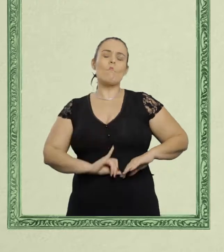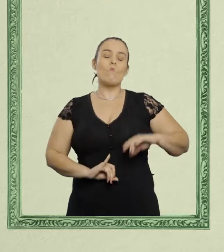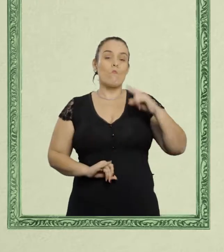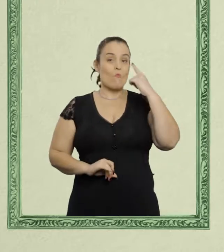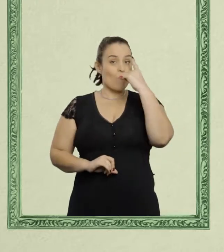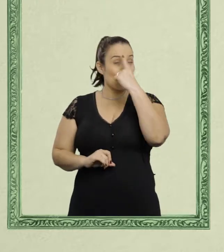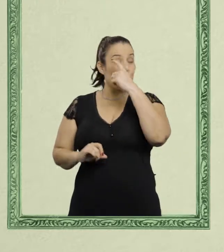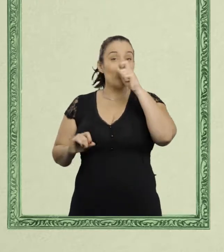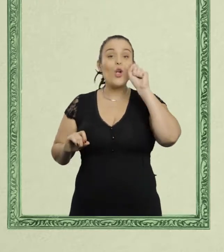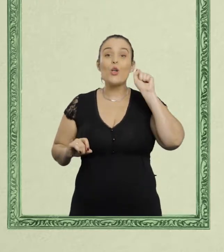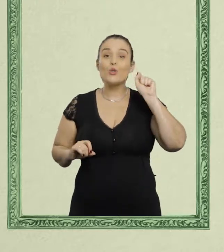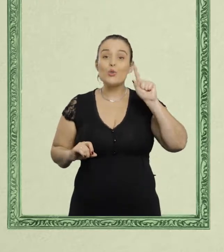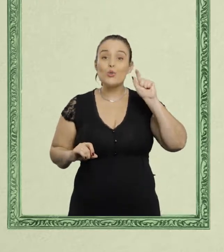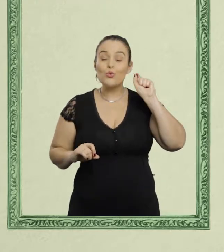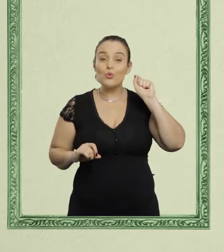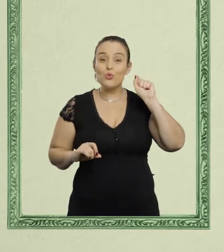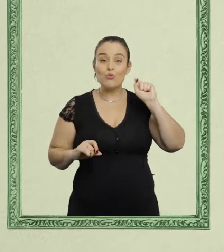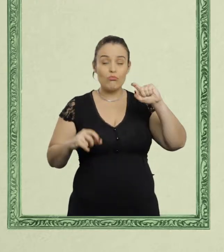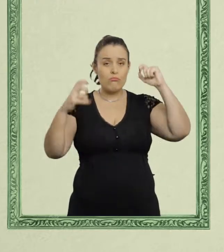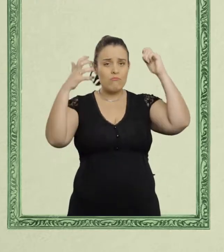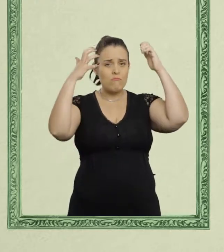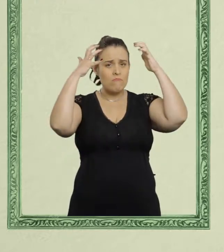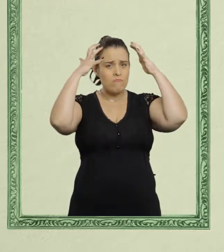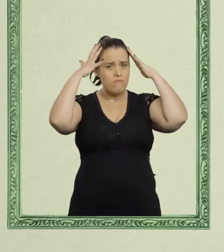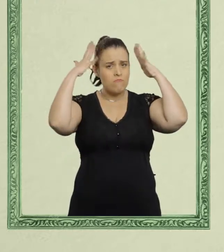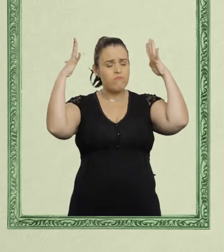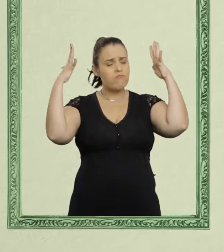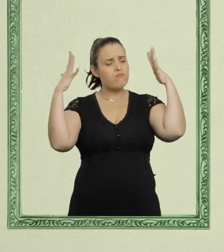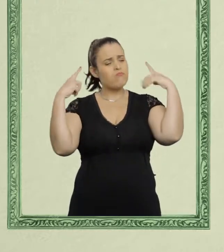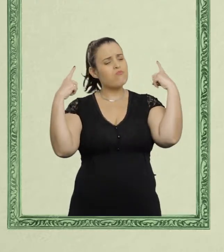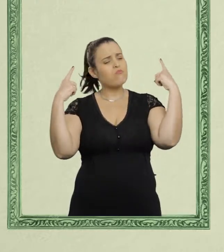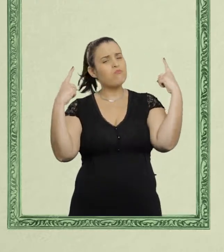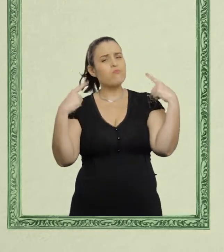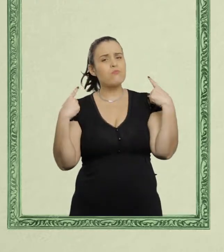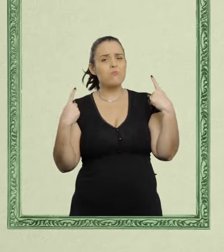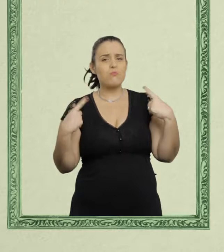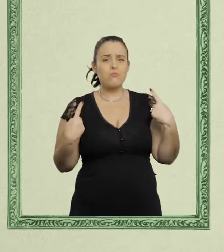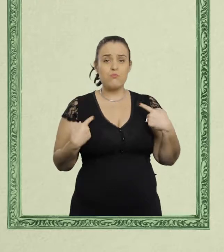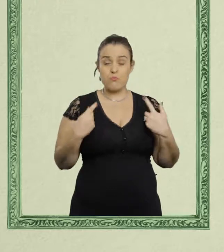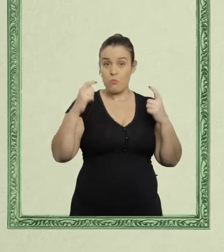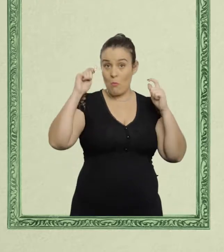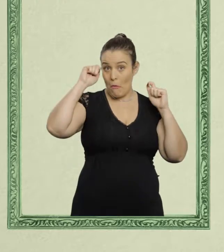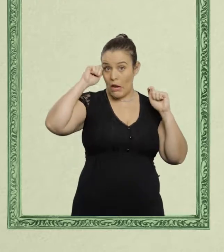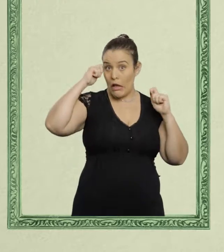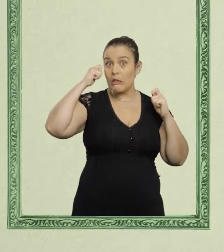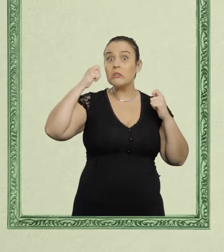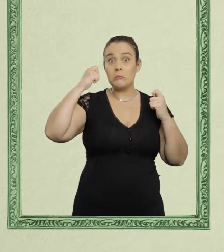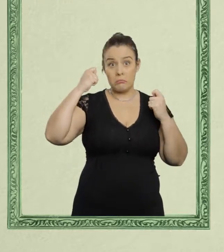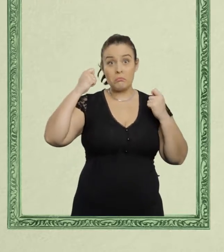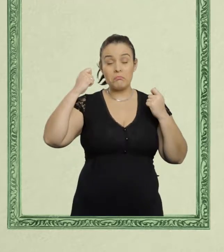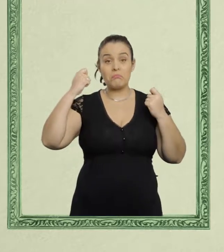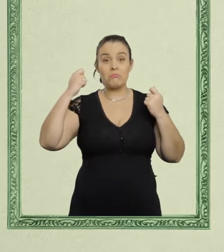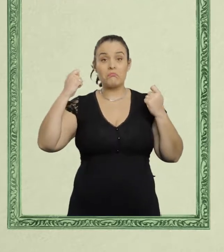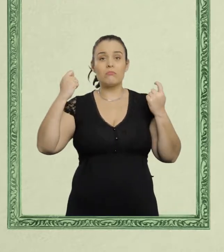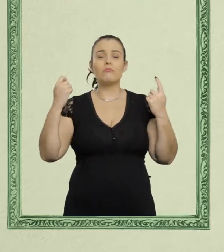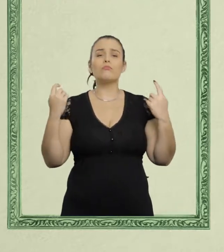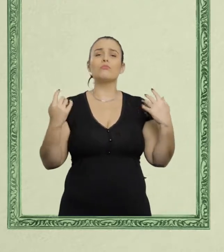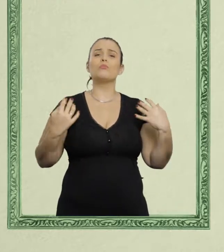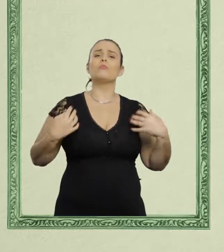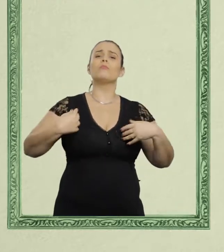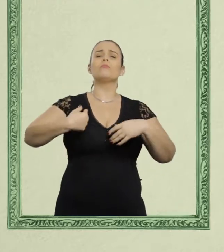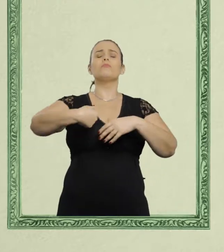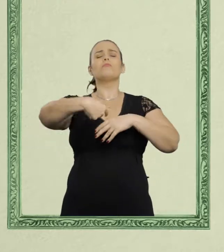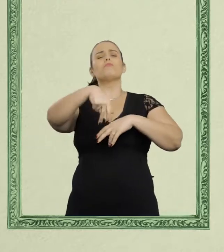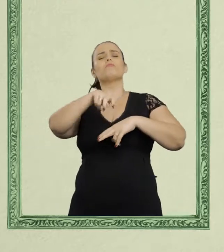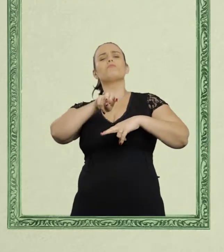muito magro, tinha olhos azuis e seu cabelo era cheio de cachos negros. Gancho vinha